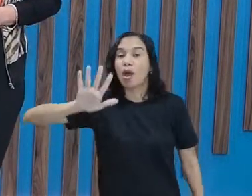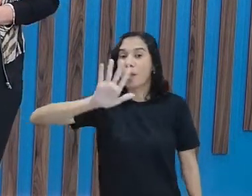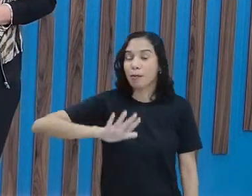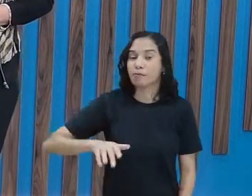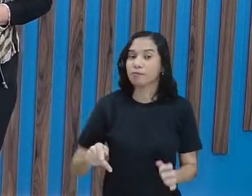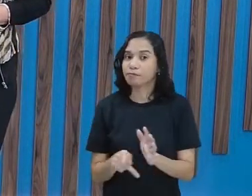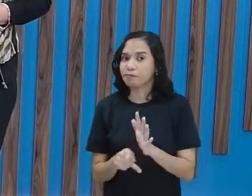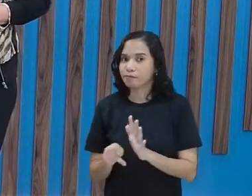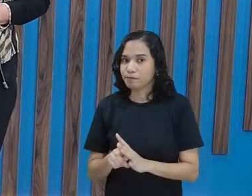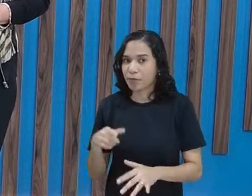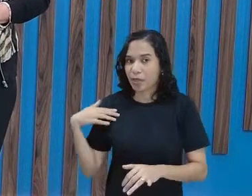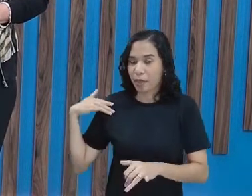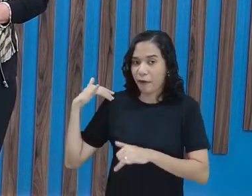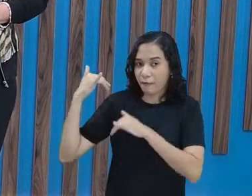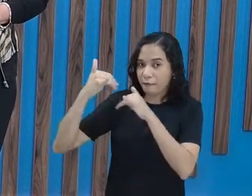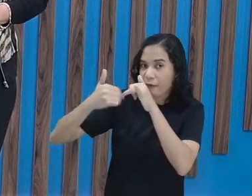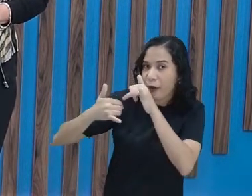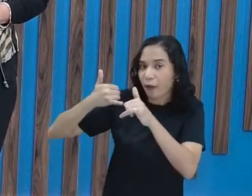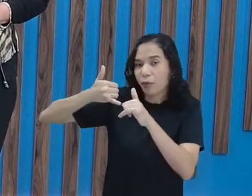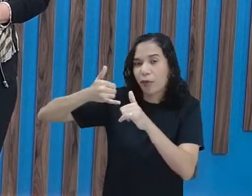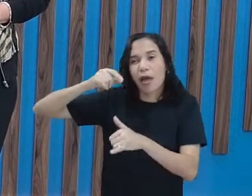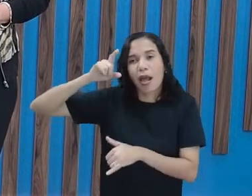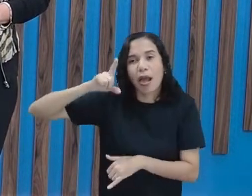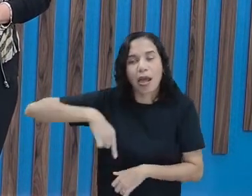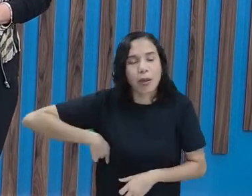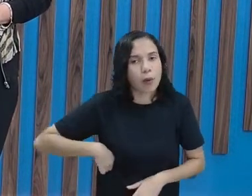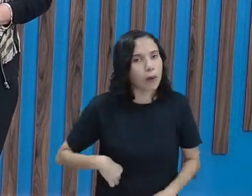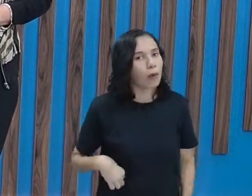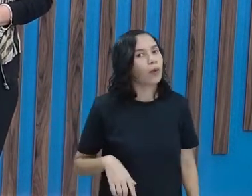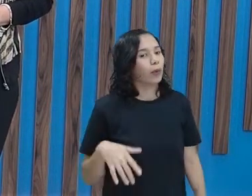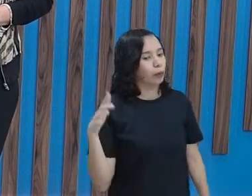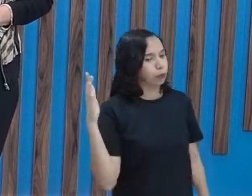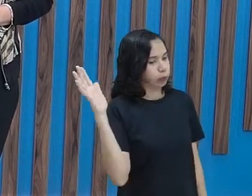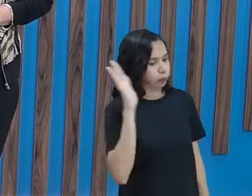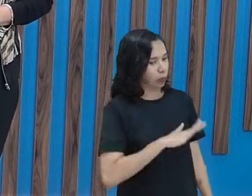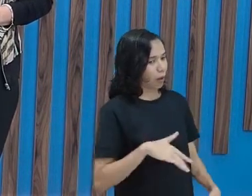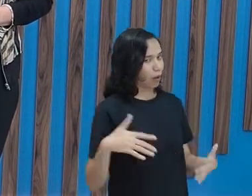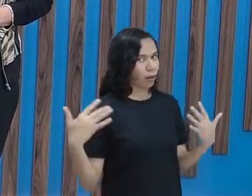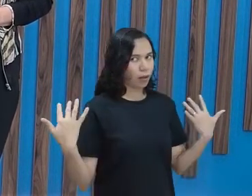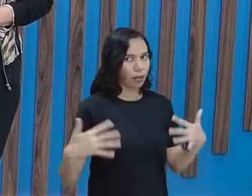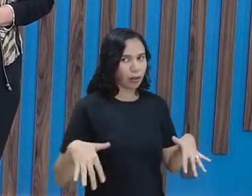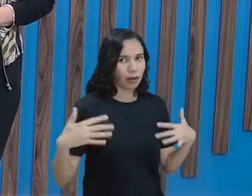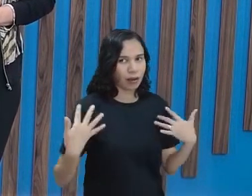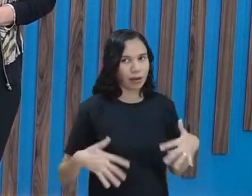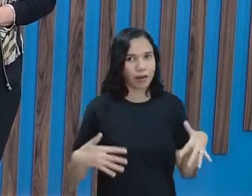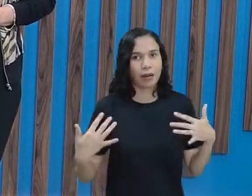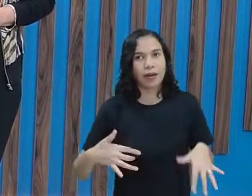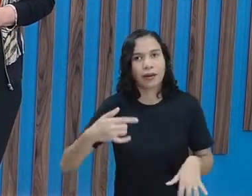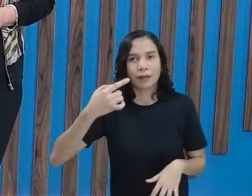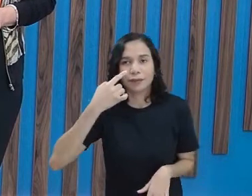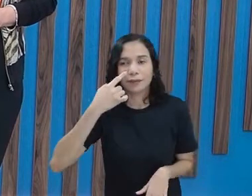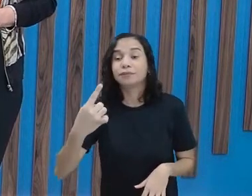algumas fábulas, eles são bem terríveis.